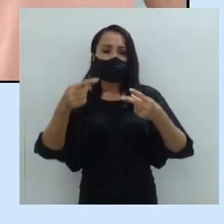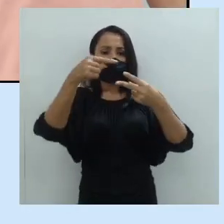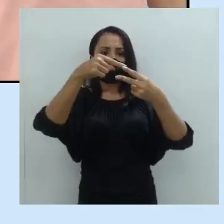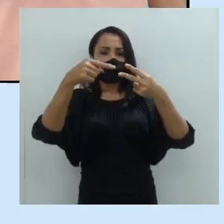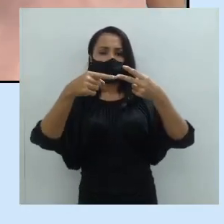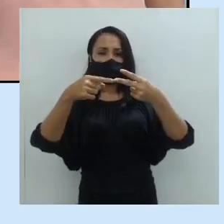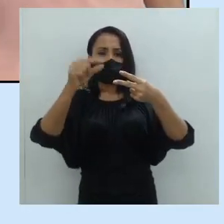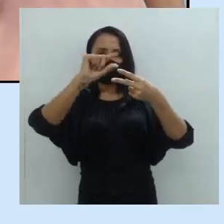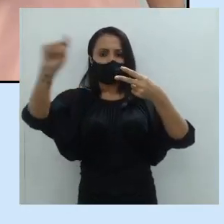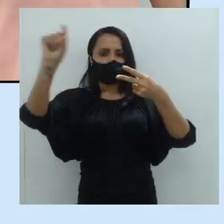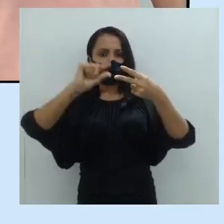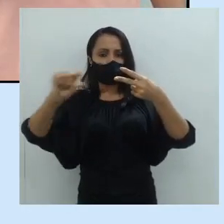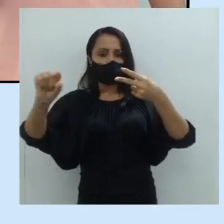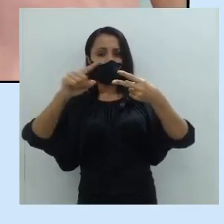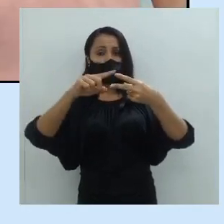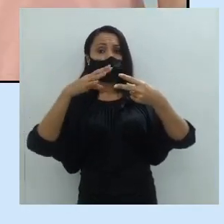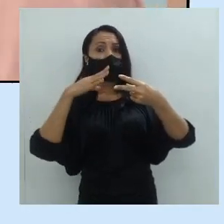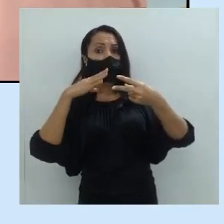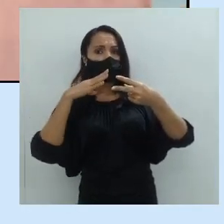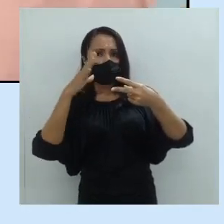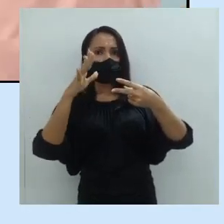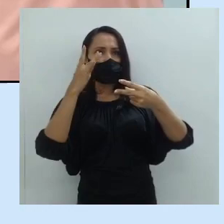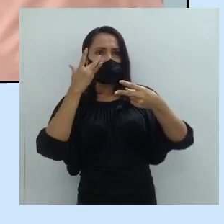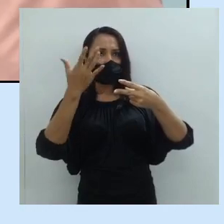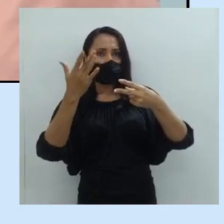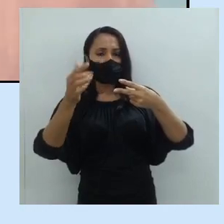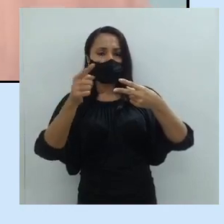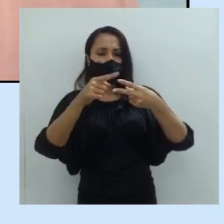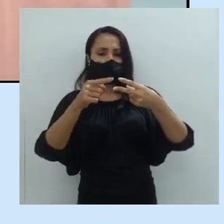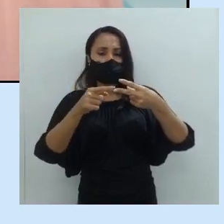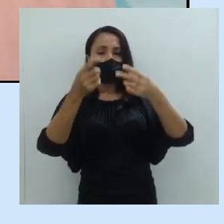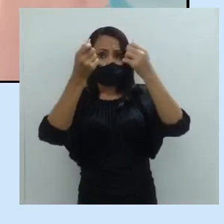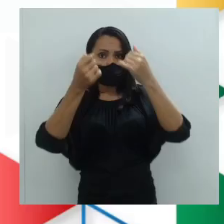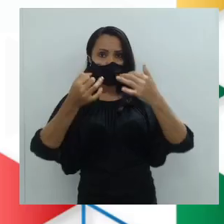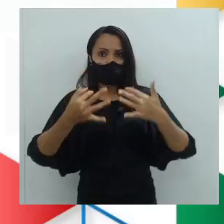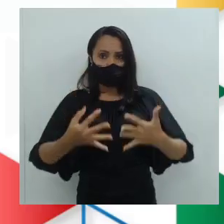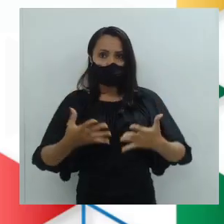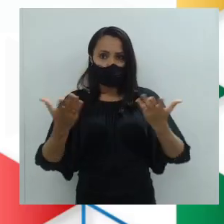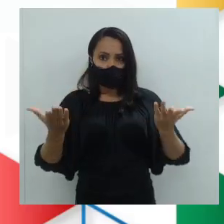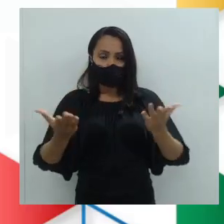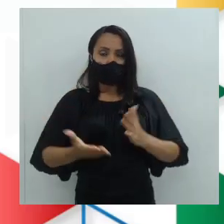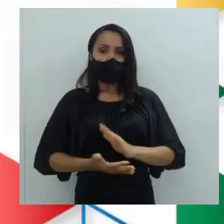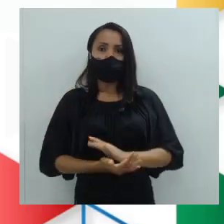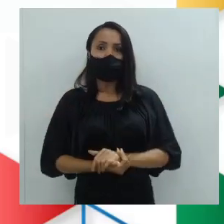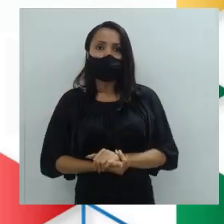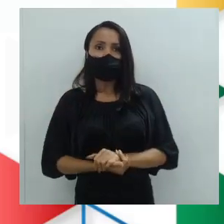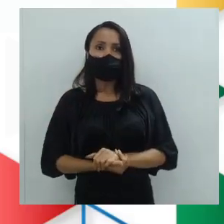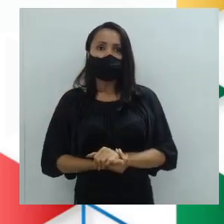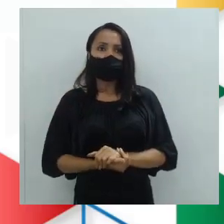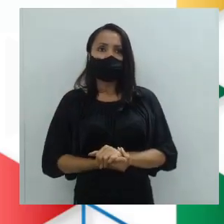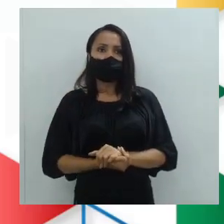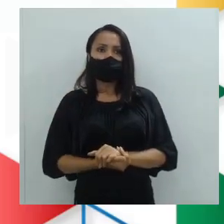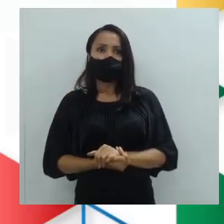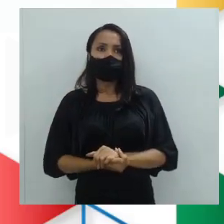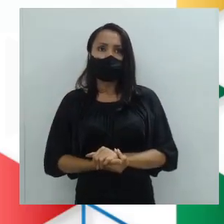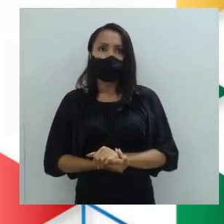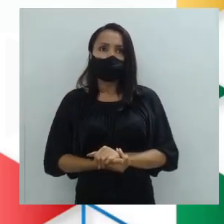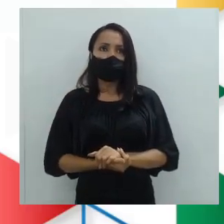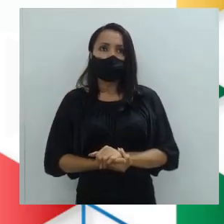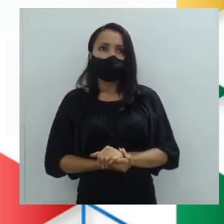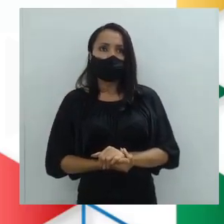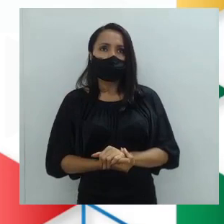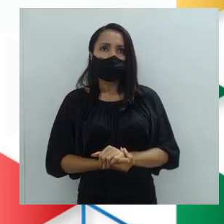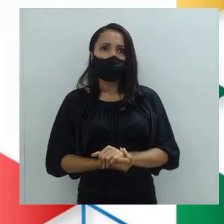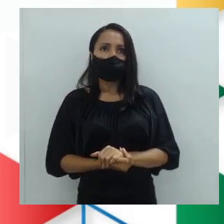então vamos conhecer aqui. Prestem bem atenção. Olhem só a explicação delas, aliás, na tela.